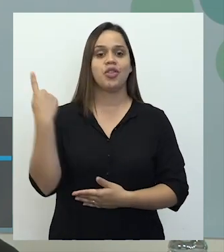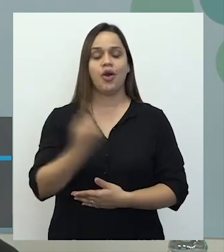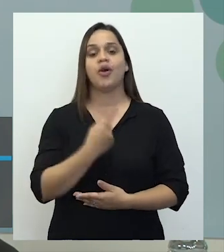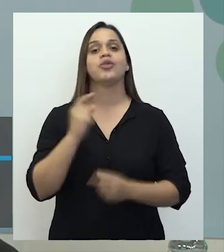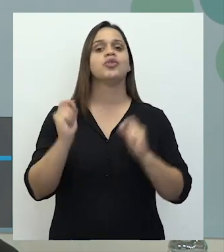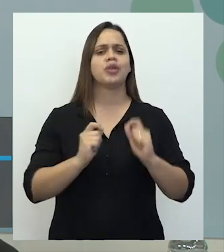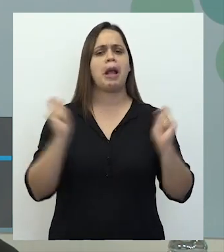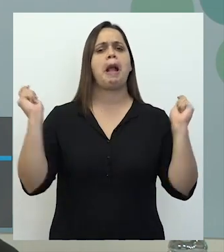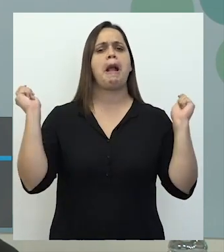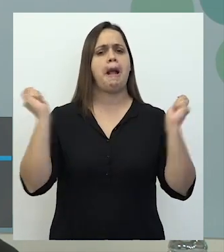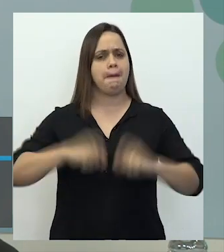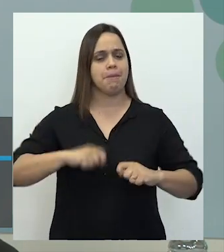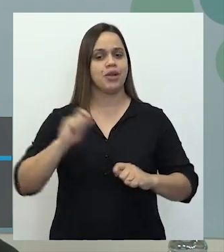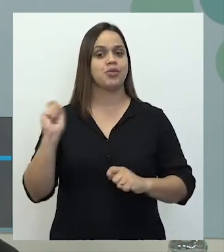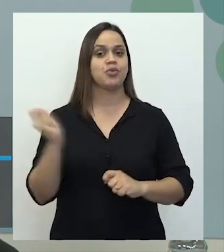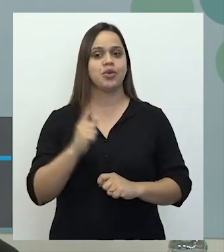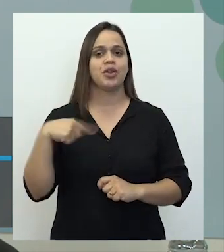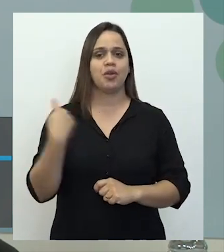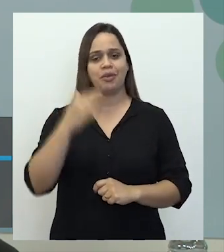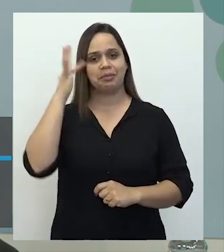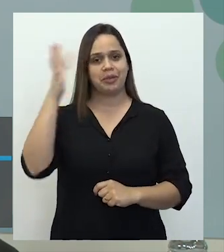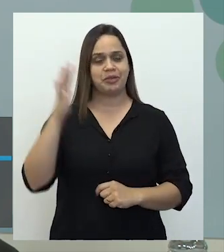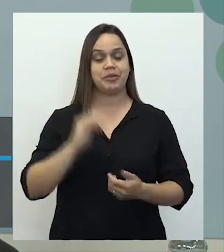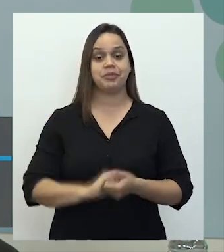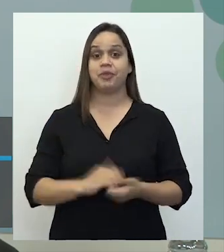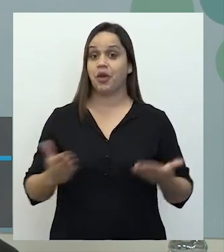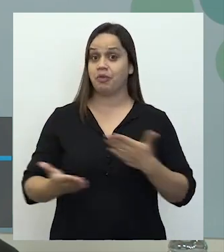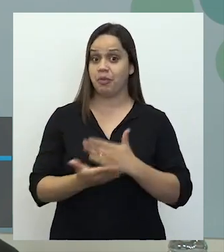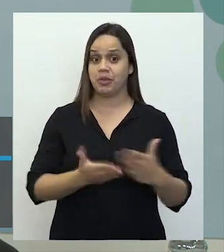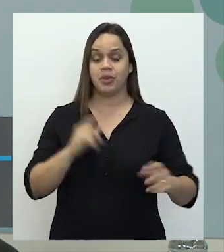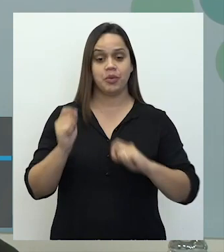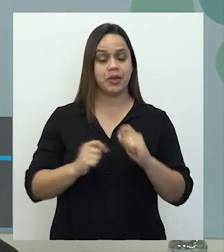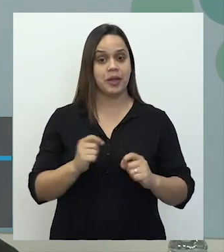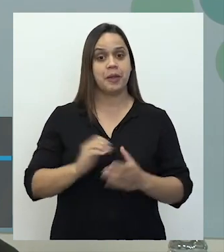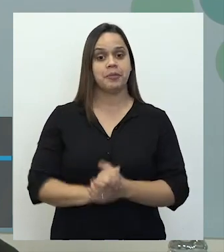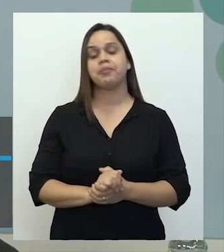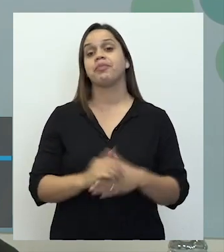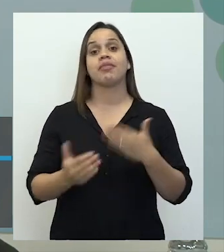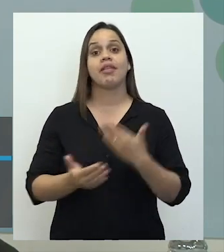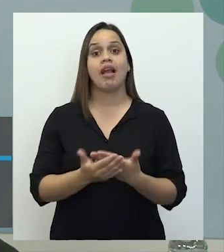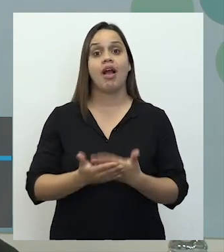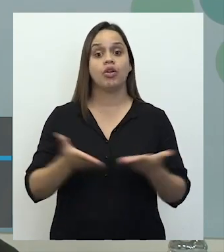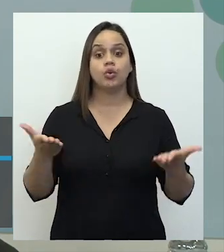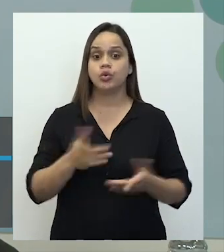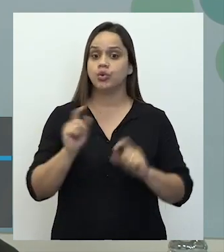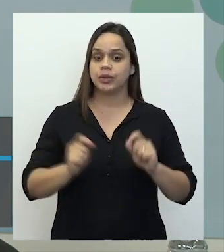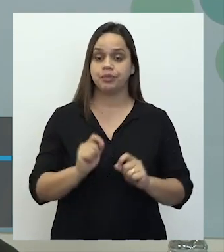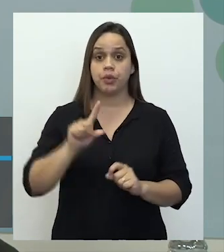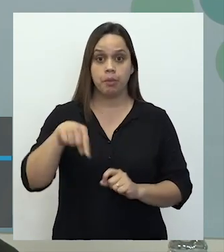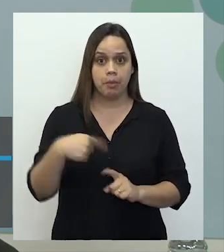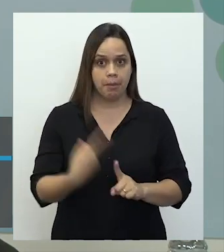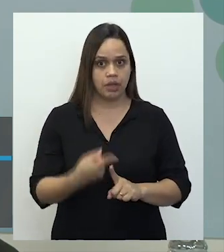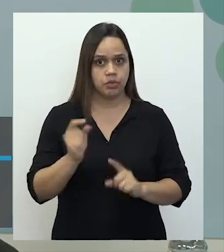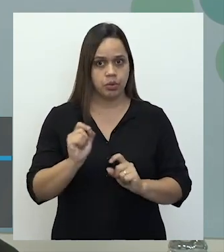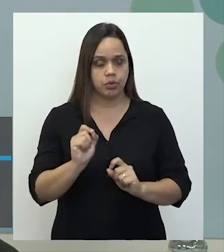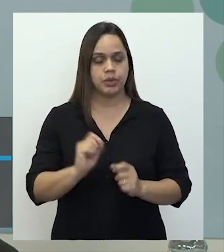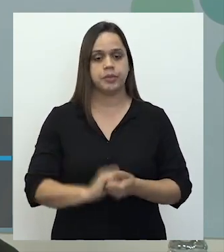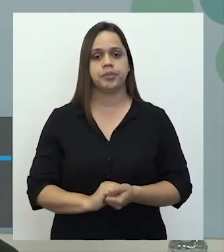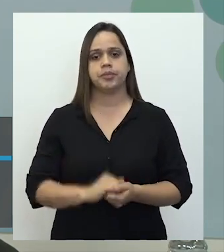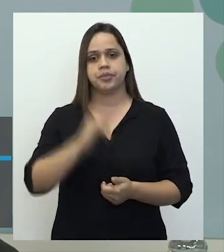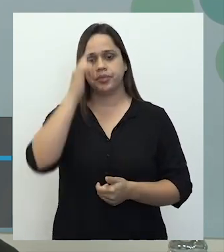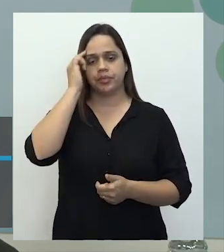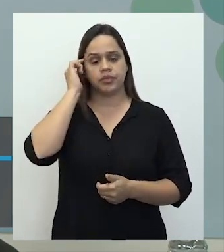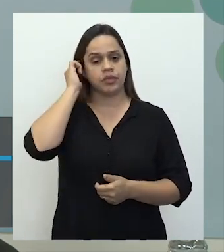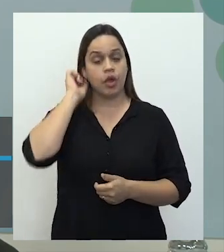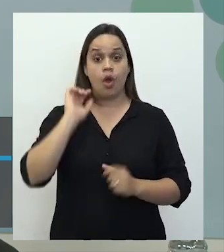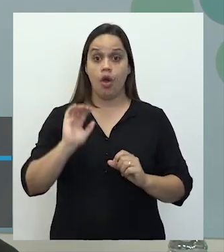mais capazes do que a gente imagina. E vamos aí à nossa aula de hoje. Gente, outra coisa antes de começar. Mandem